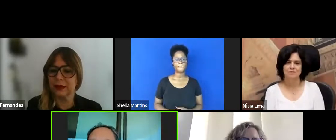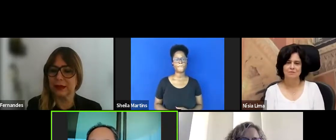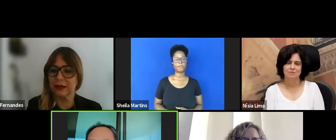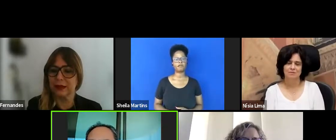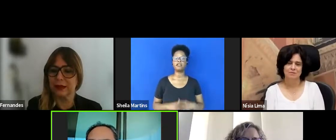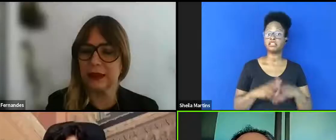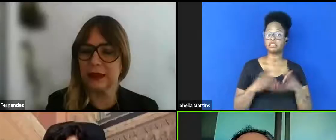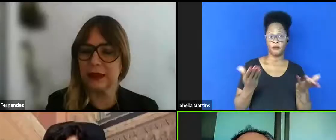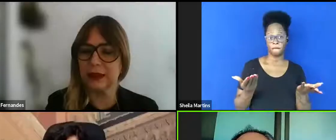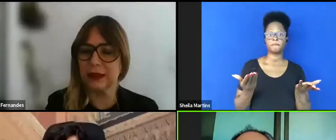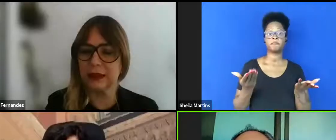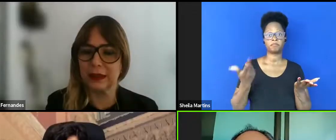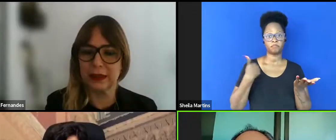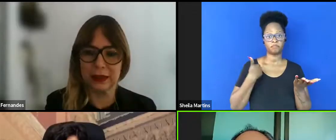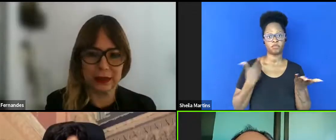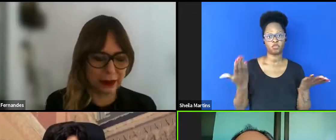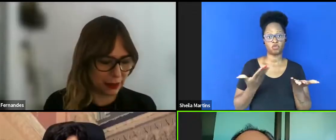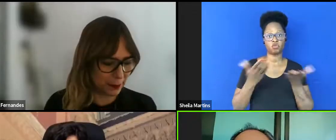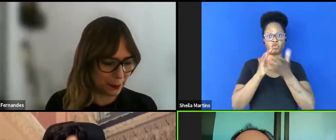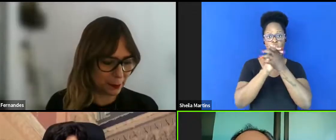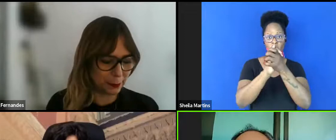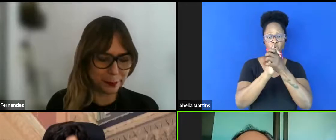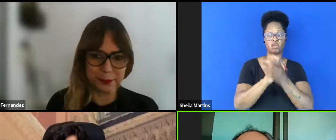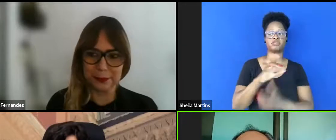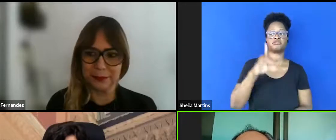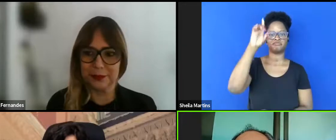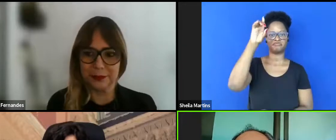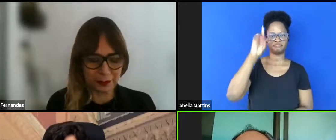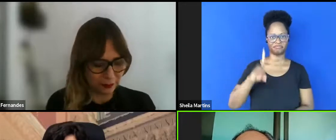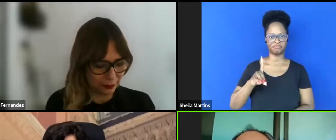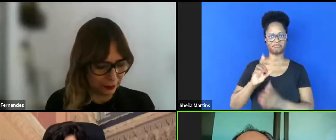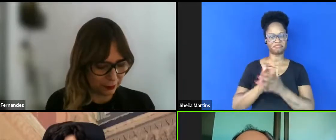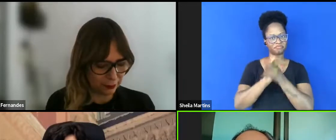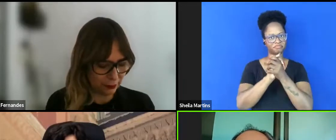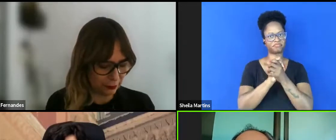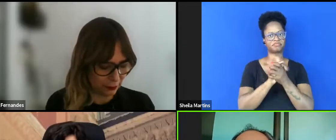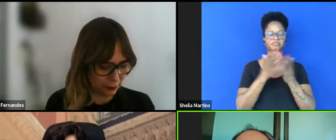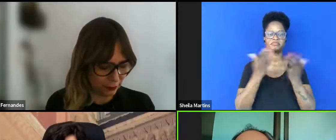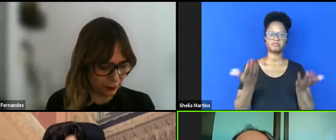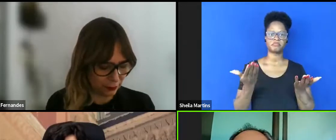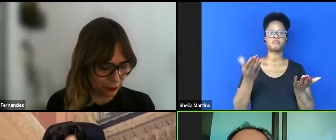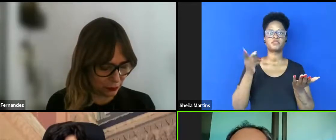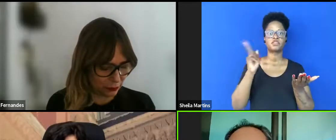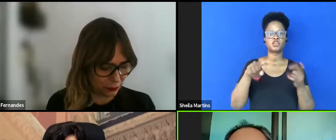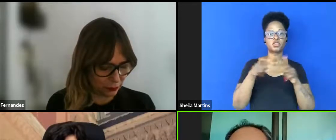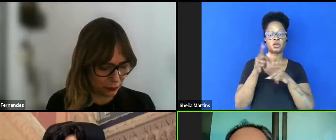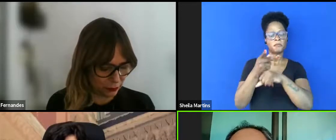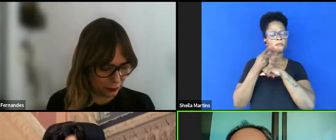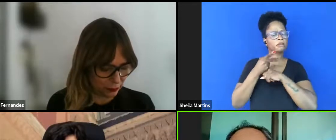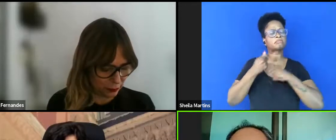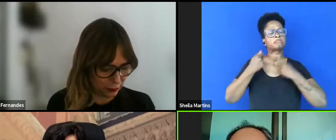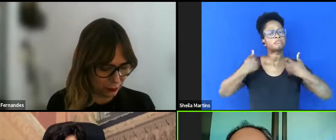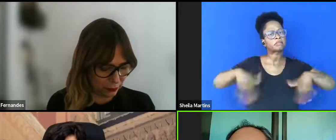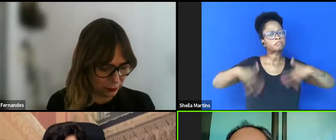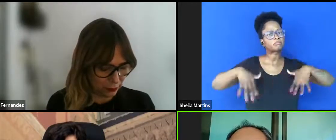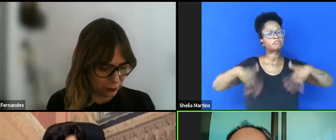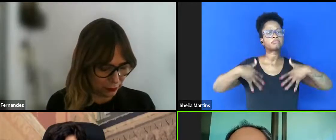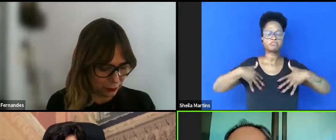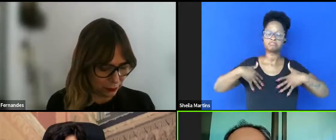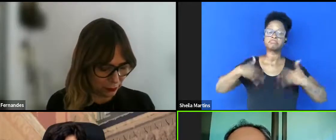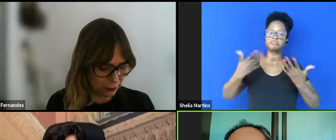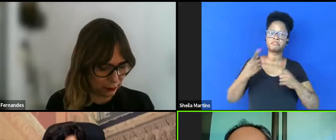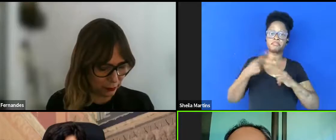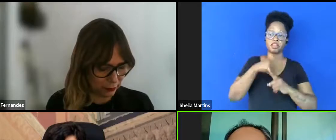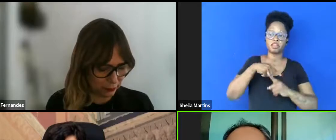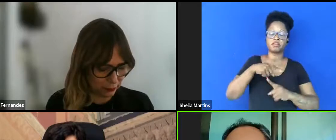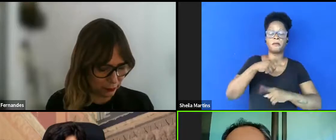Então, eu trago aqui os cumprimentos da diretoria e a esse prêmio tão merecido, né, que tanto nos